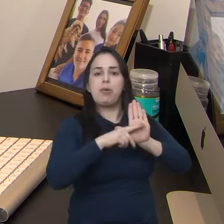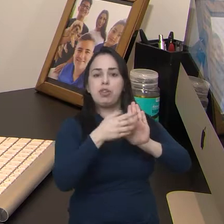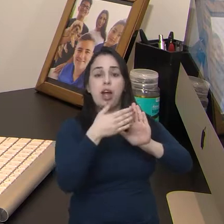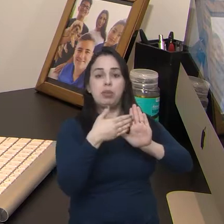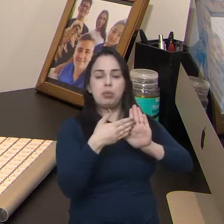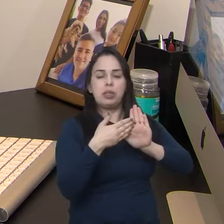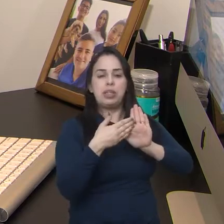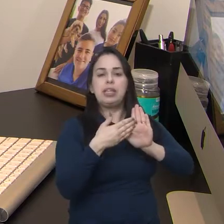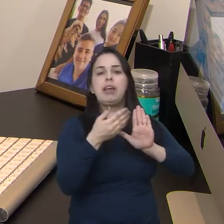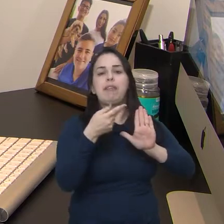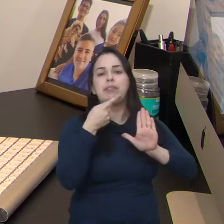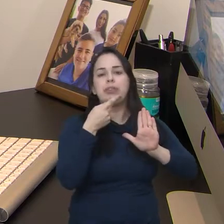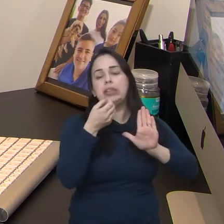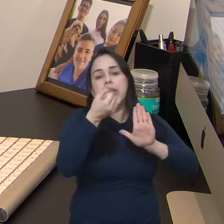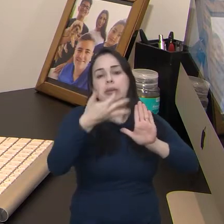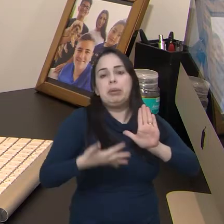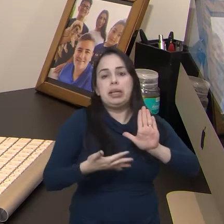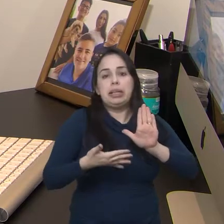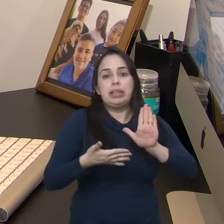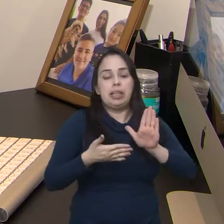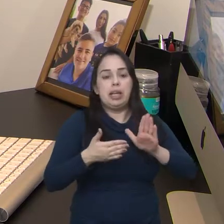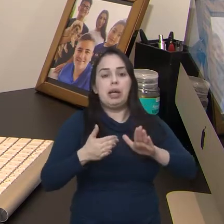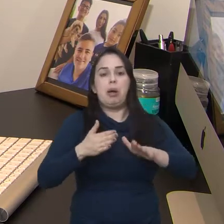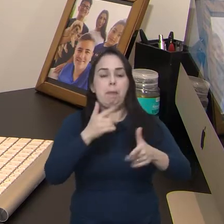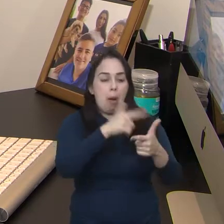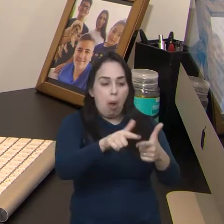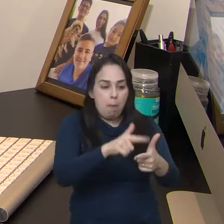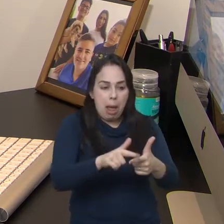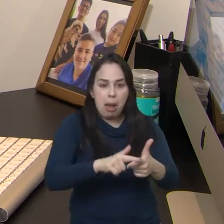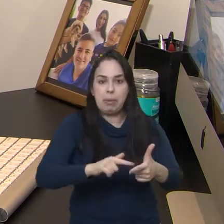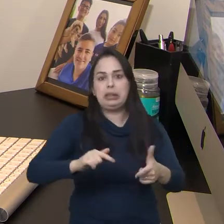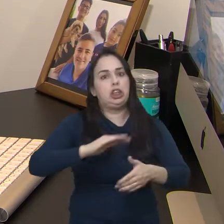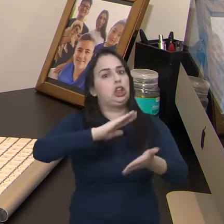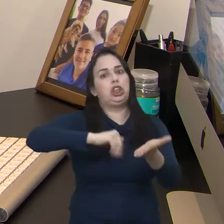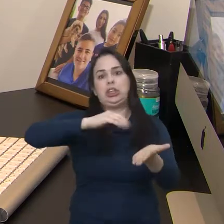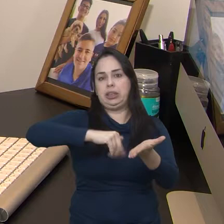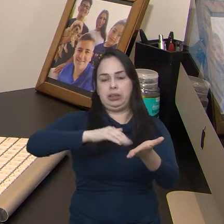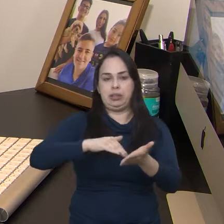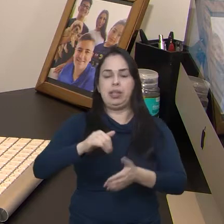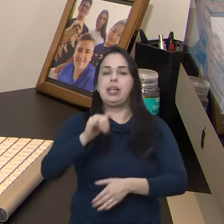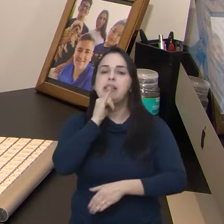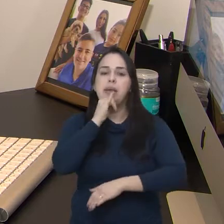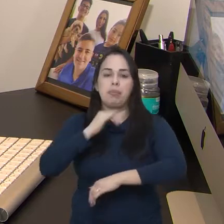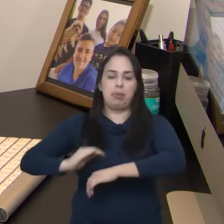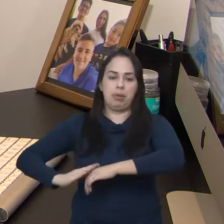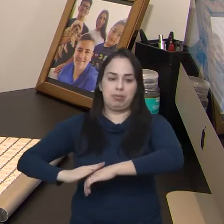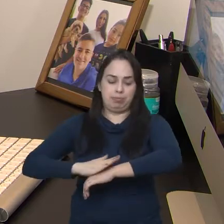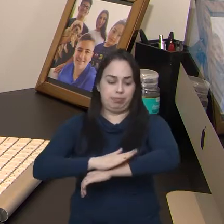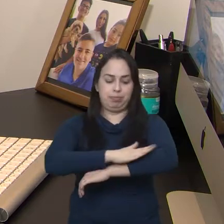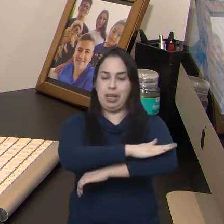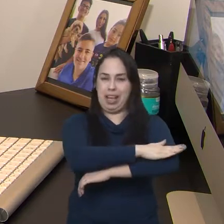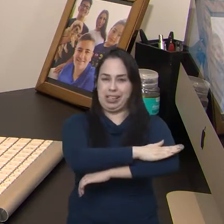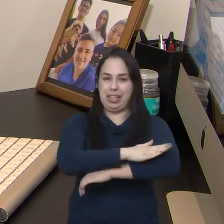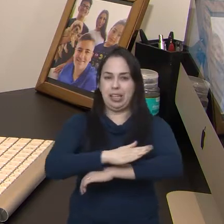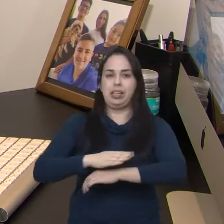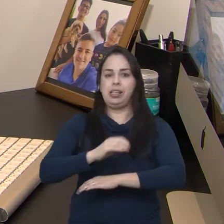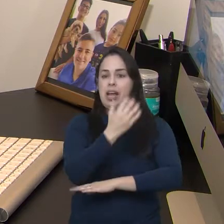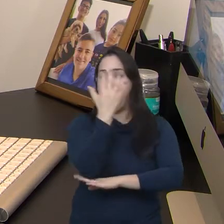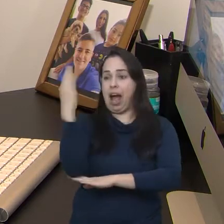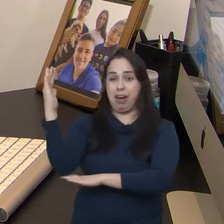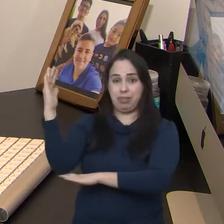que elimina as barreiras, né, da cidade. O que seria esse projeto? Calçadas